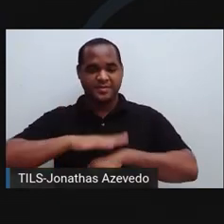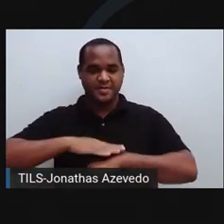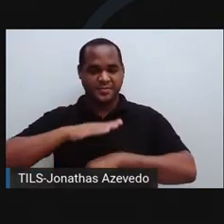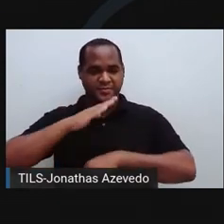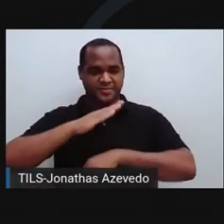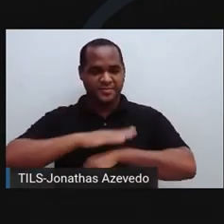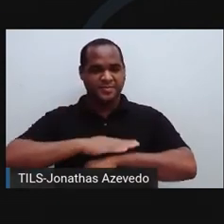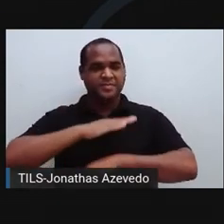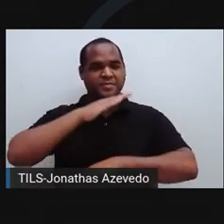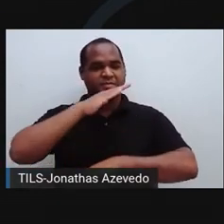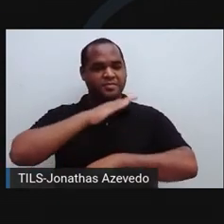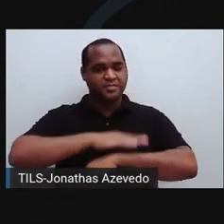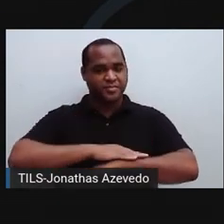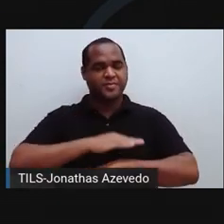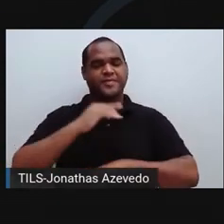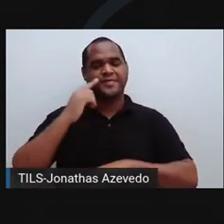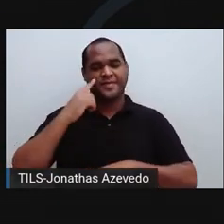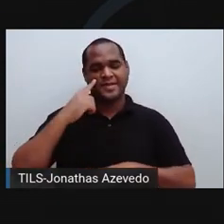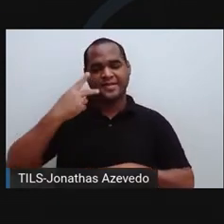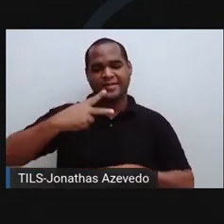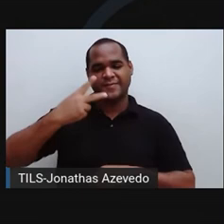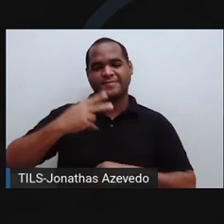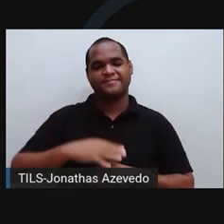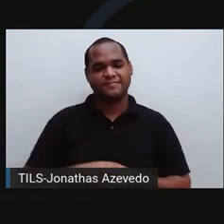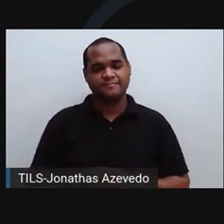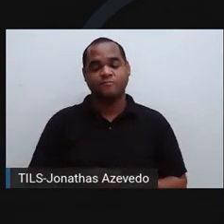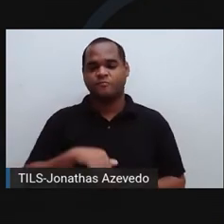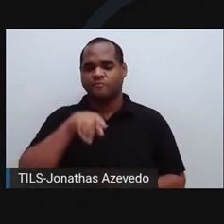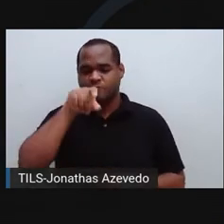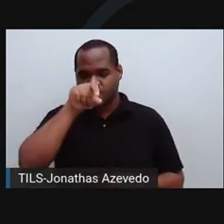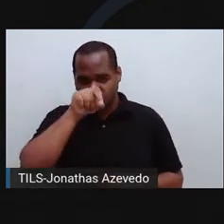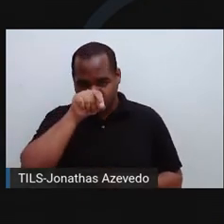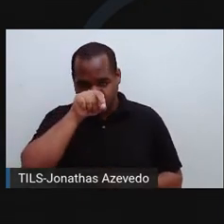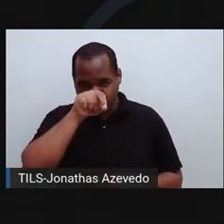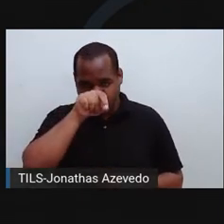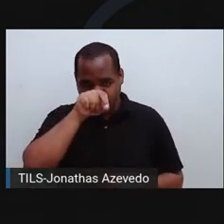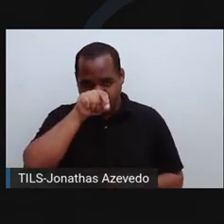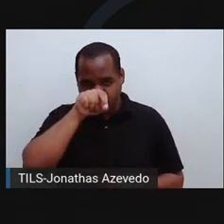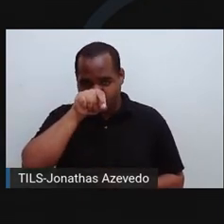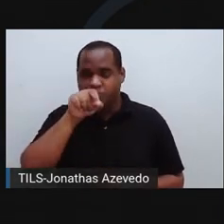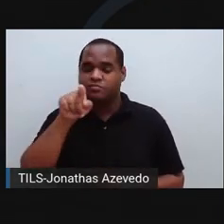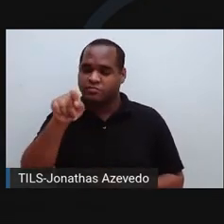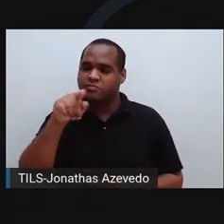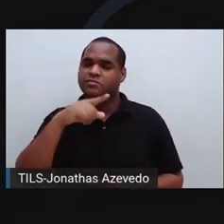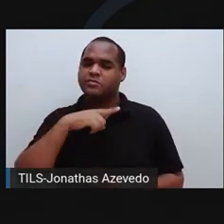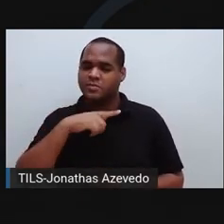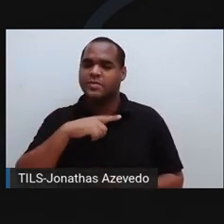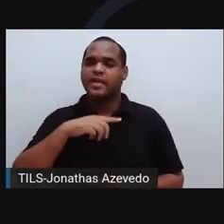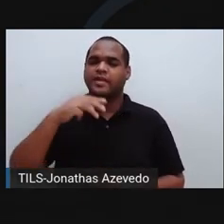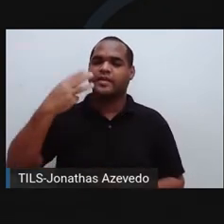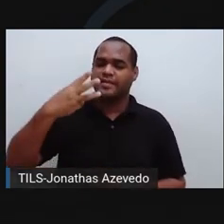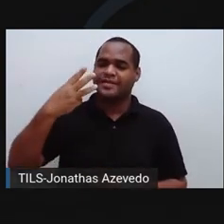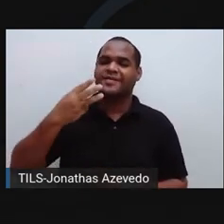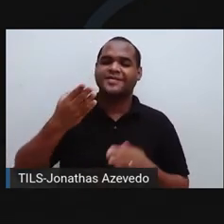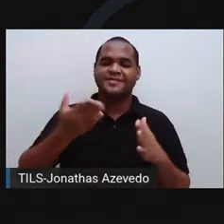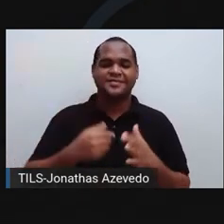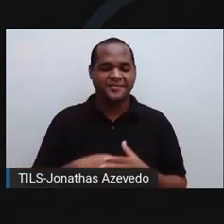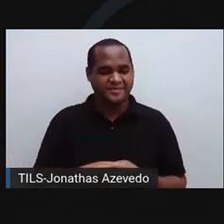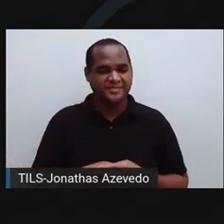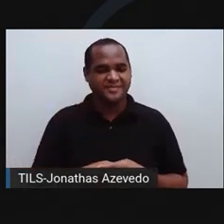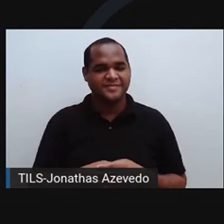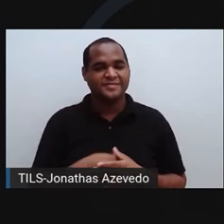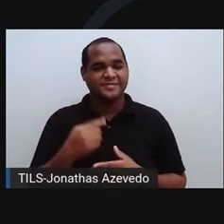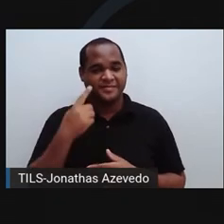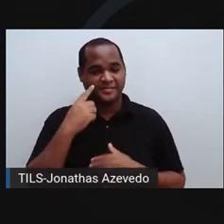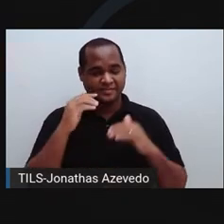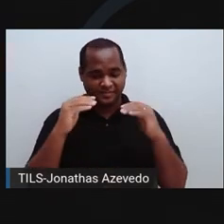sapo, que é o consumidor secundário, que está virando comida dessa águia, consumidor terciário. Aí tem o trigo. O